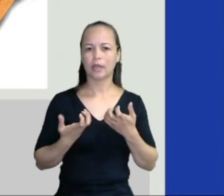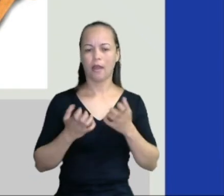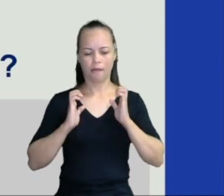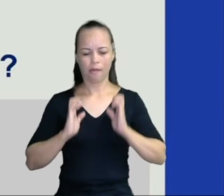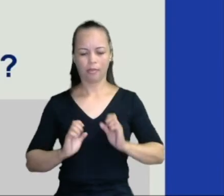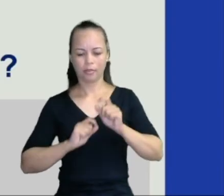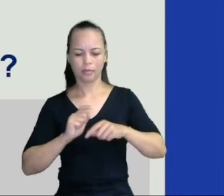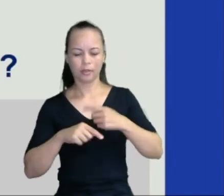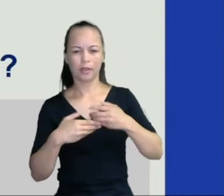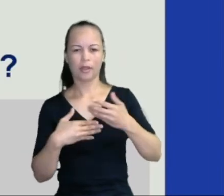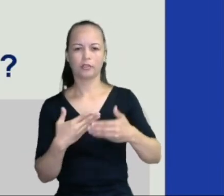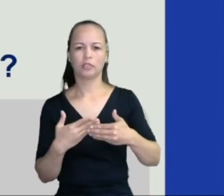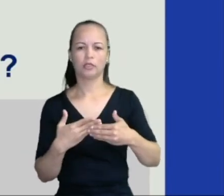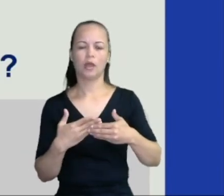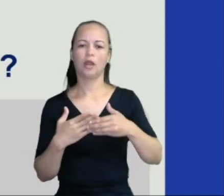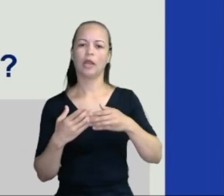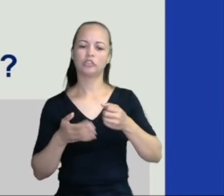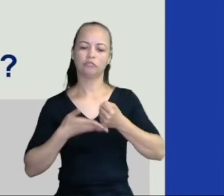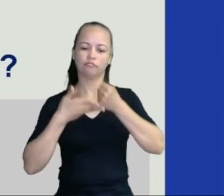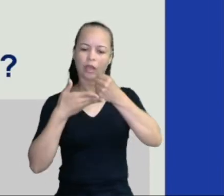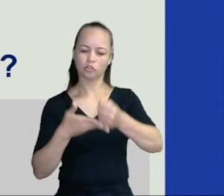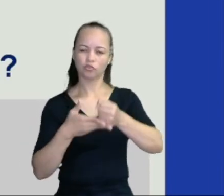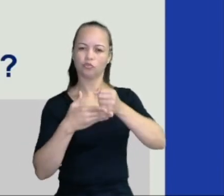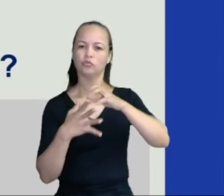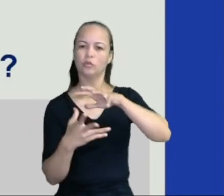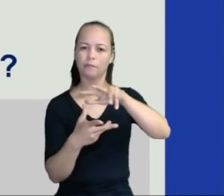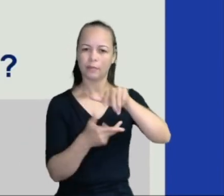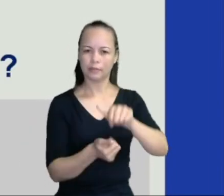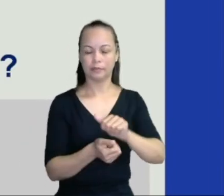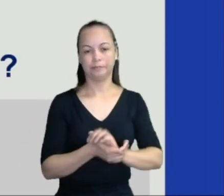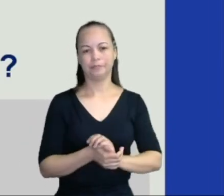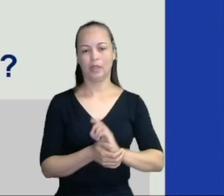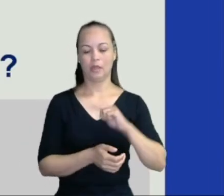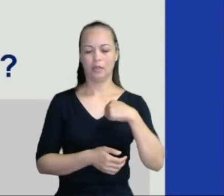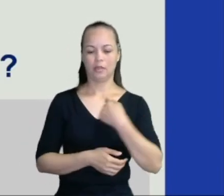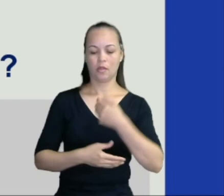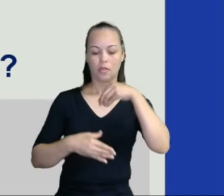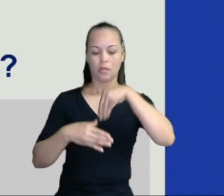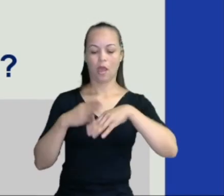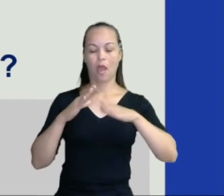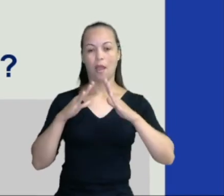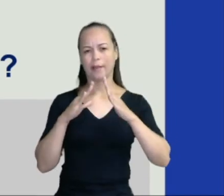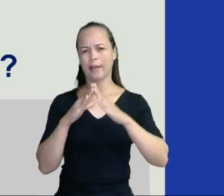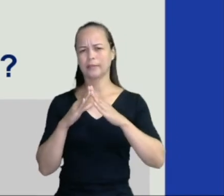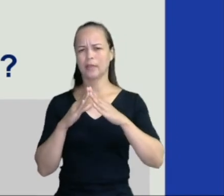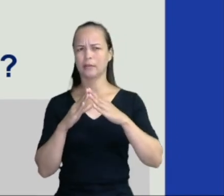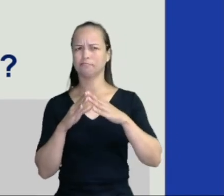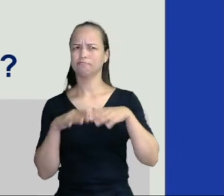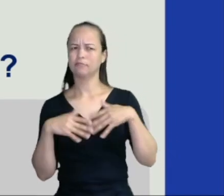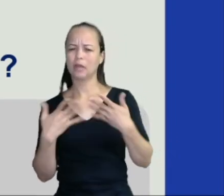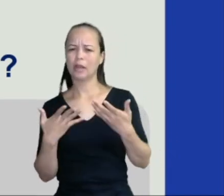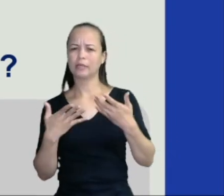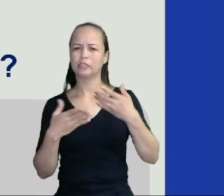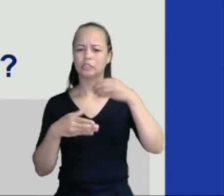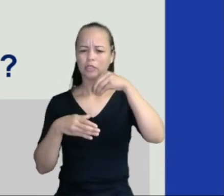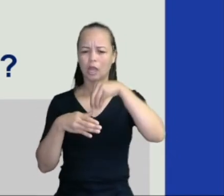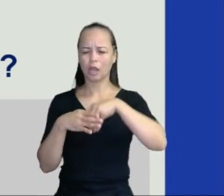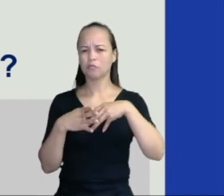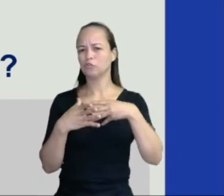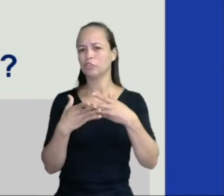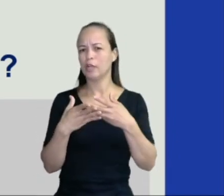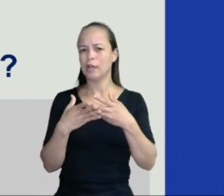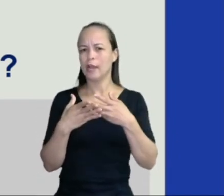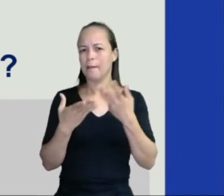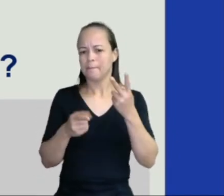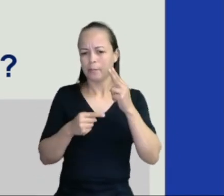melhoria do nosso planeta. E na nossa casa, gente, será que estamos seguros dentro da nossa casa?